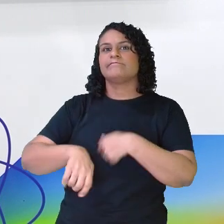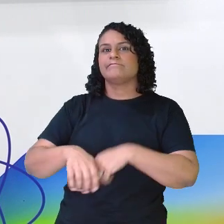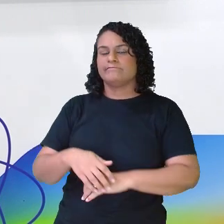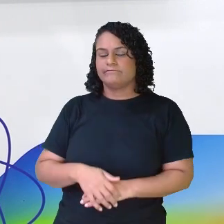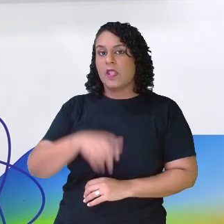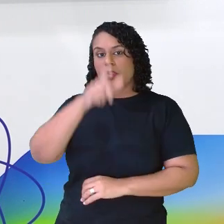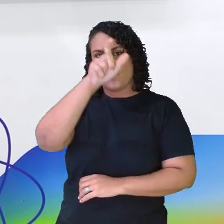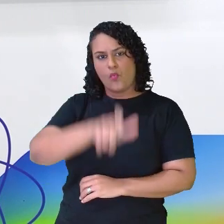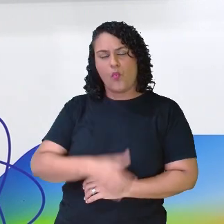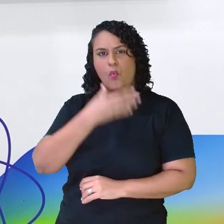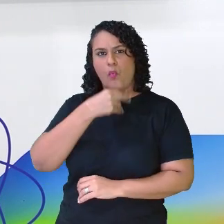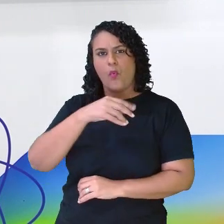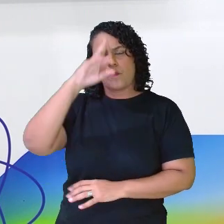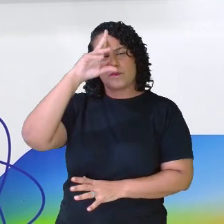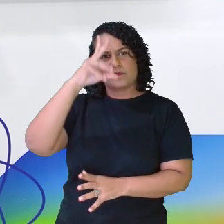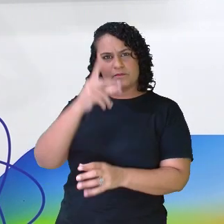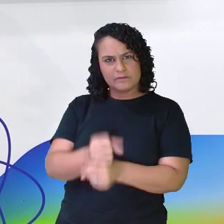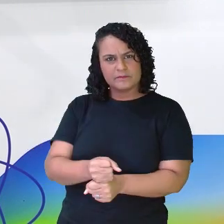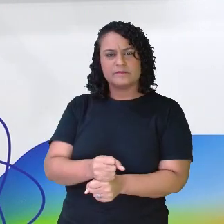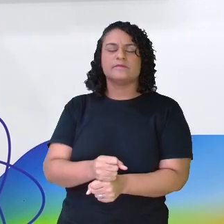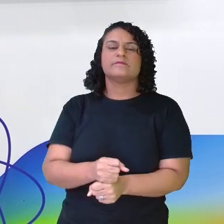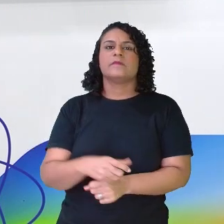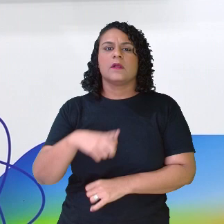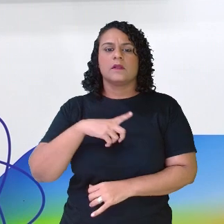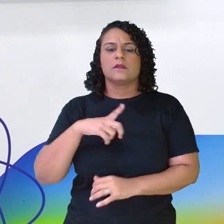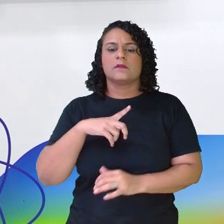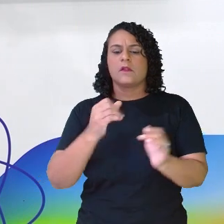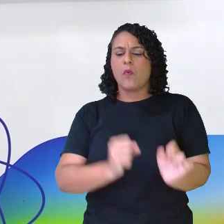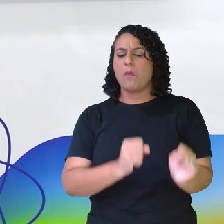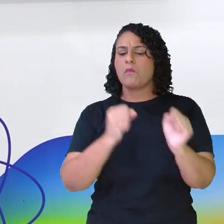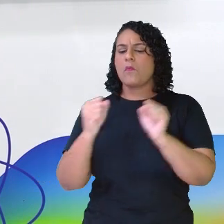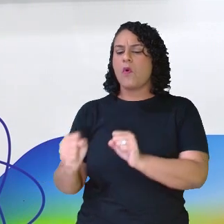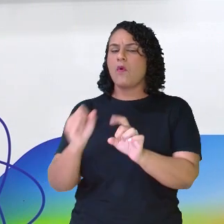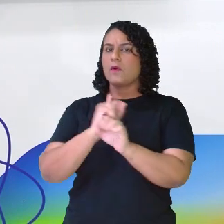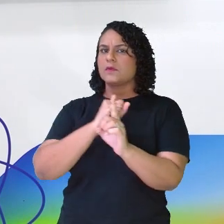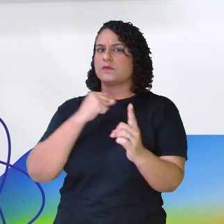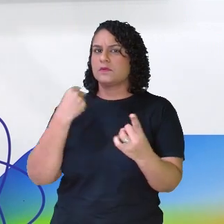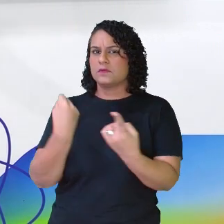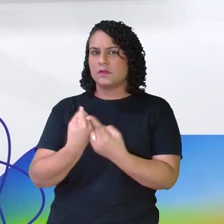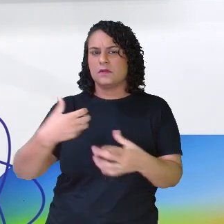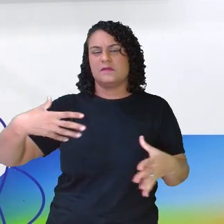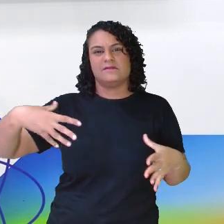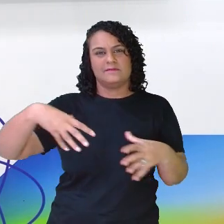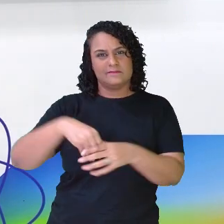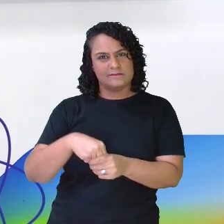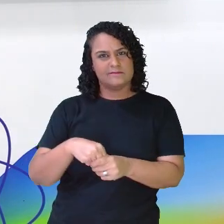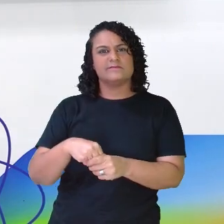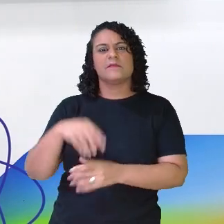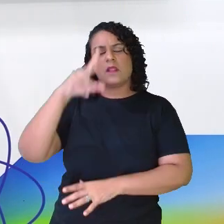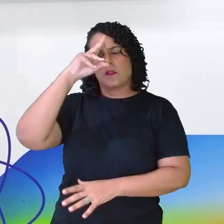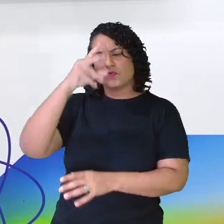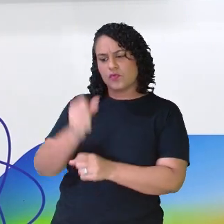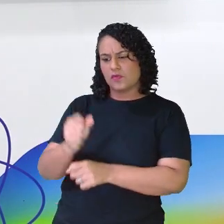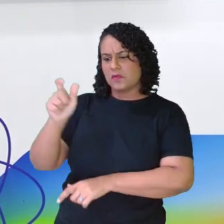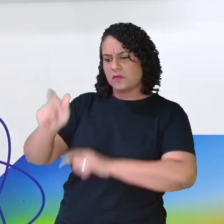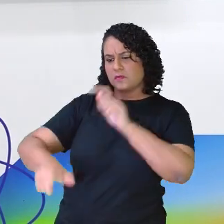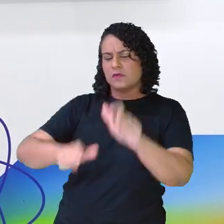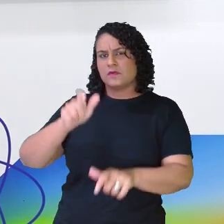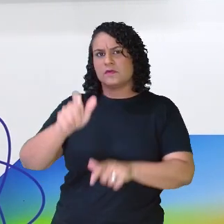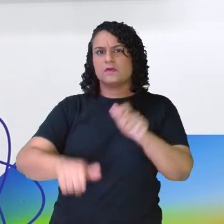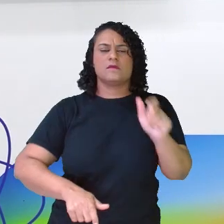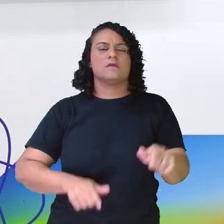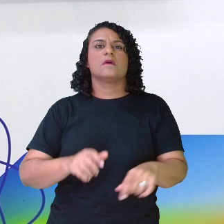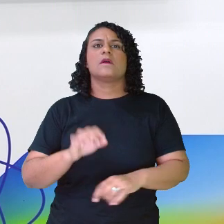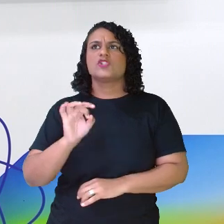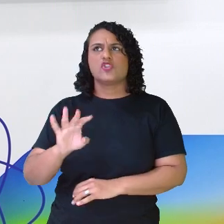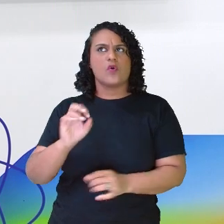mandava. Tinha o poder social, então ele era ali o dono, vamos dizer assim, das pessoas que estavam ali. E quando eu falo dono, não eram